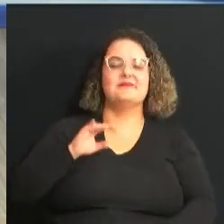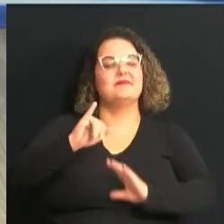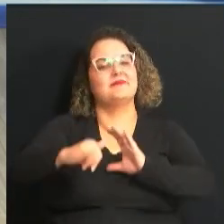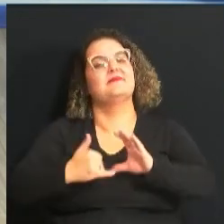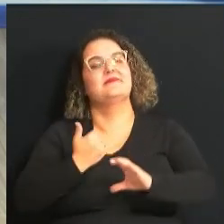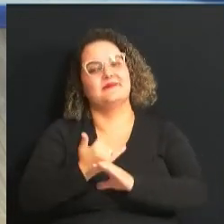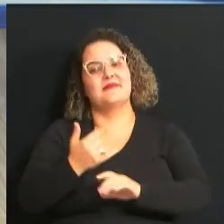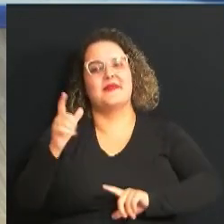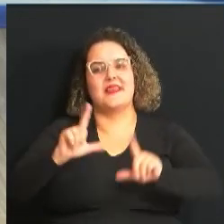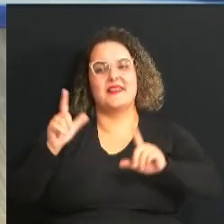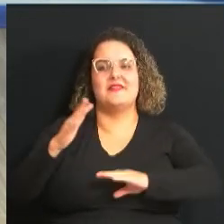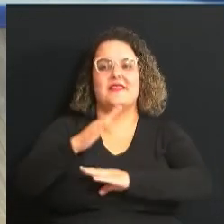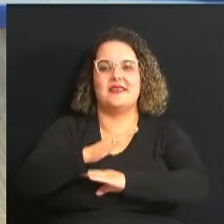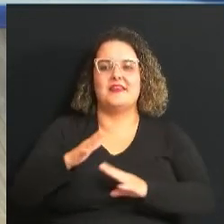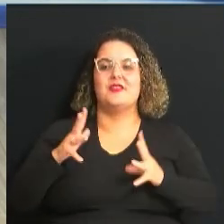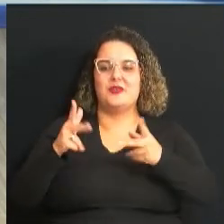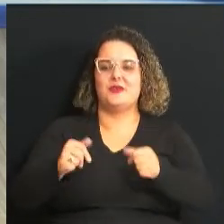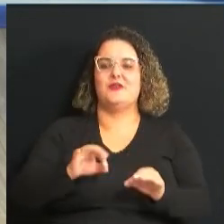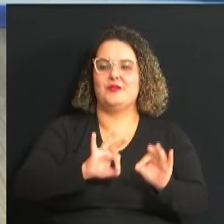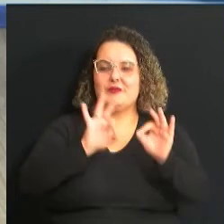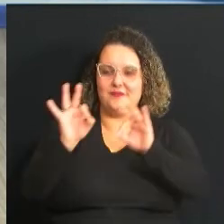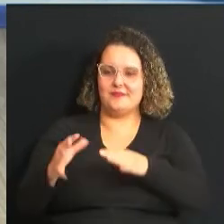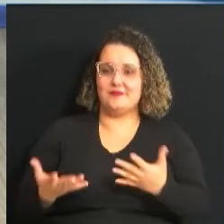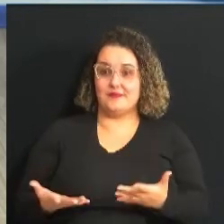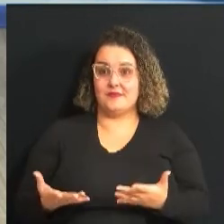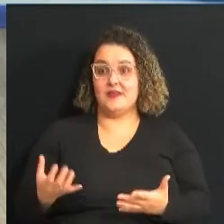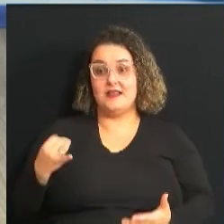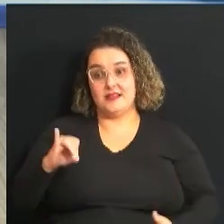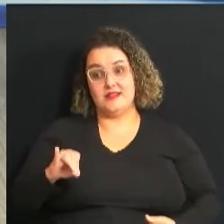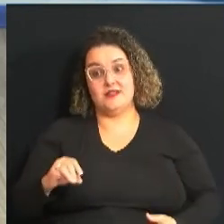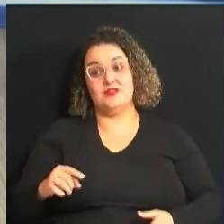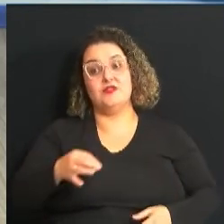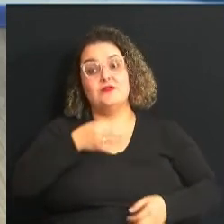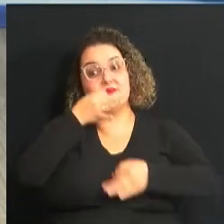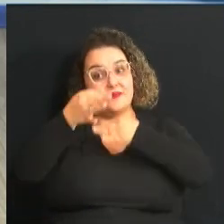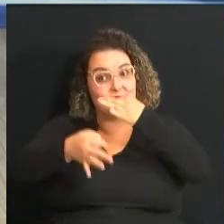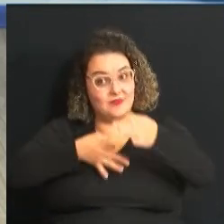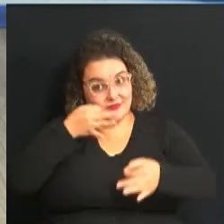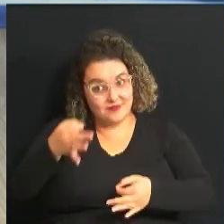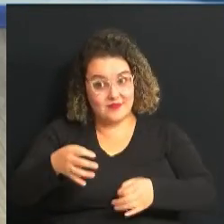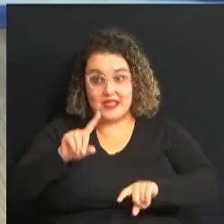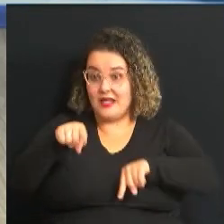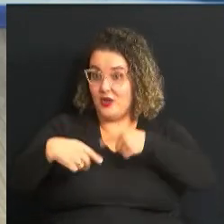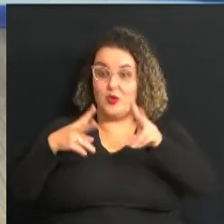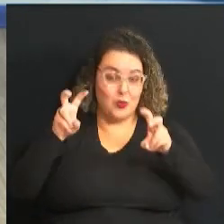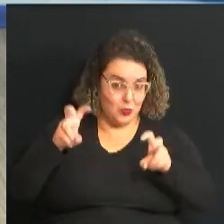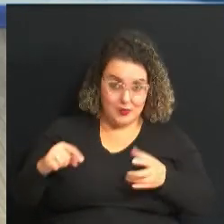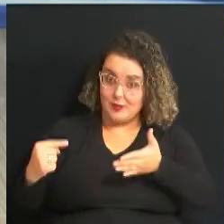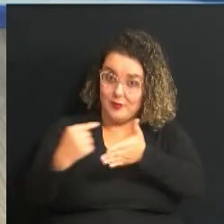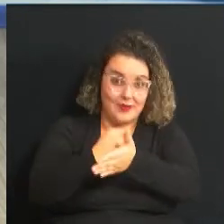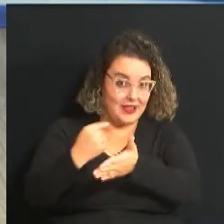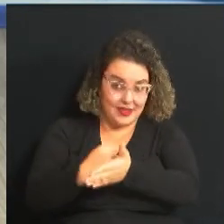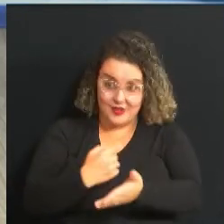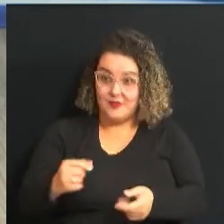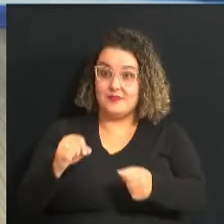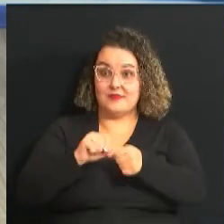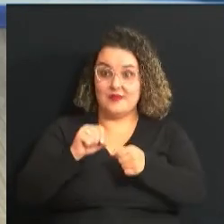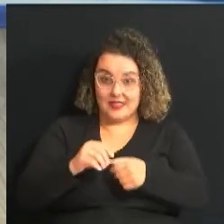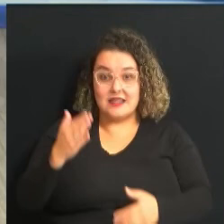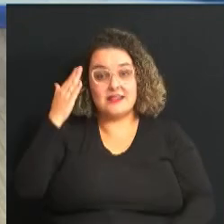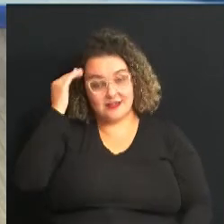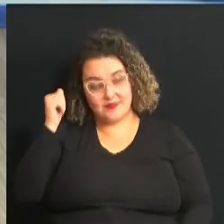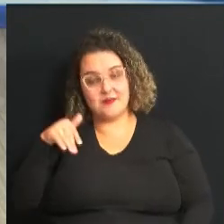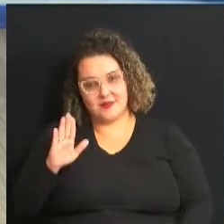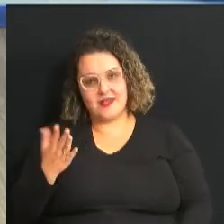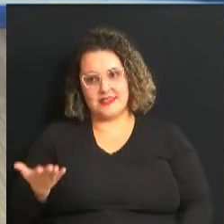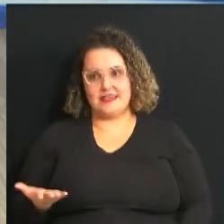esse programa está disponível na íntegra. E se tiver sugestão, quer outro tema, tem pergunta ainda para fazer, quer saber mais,